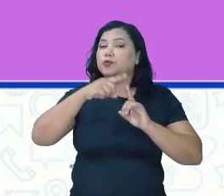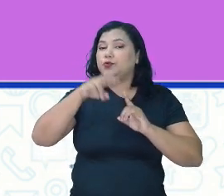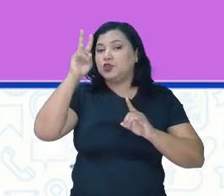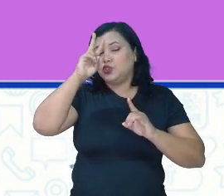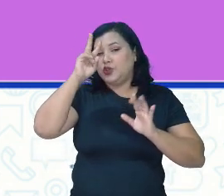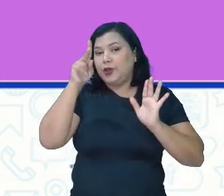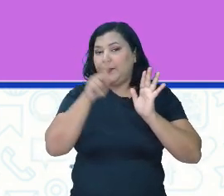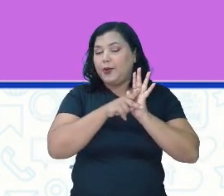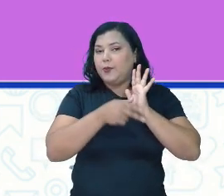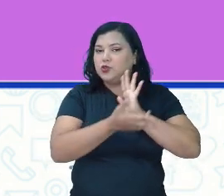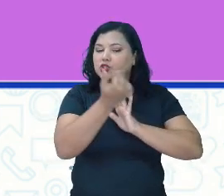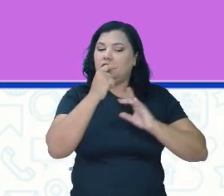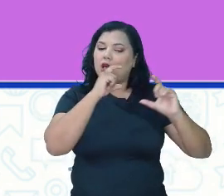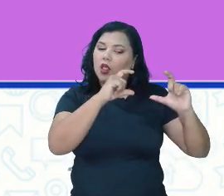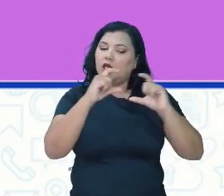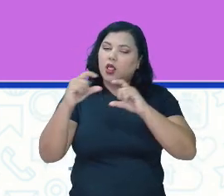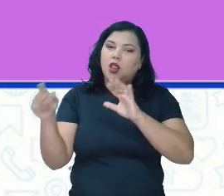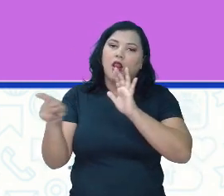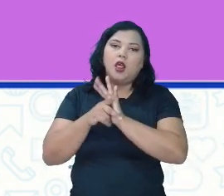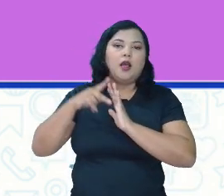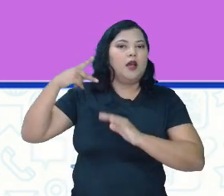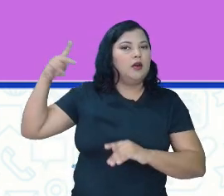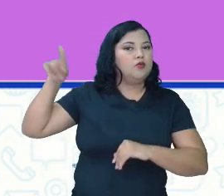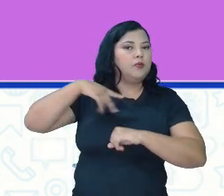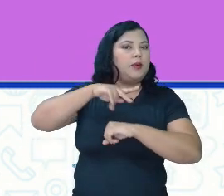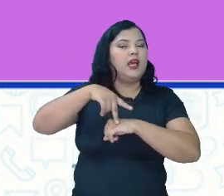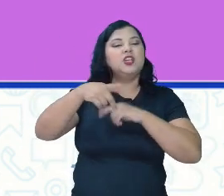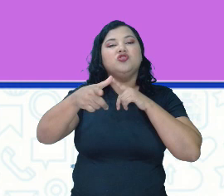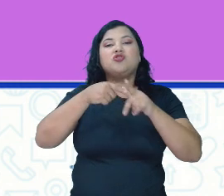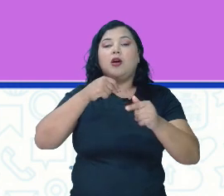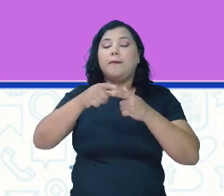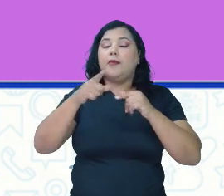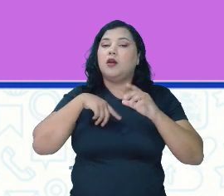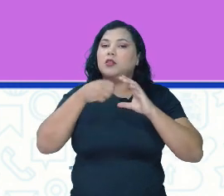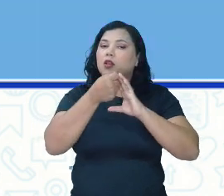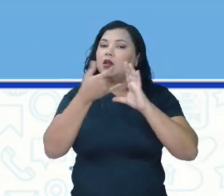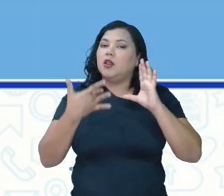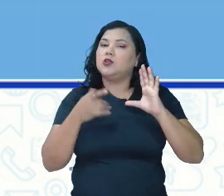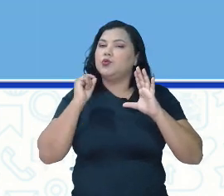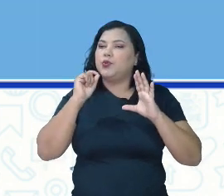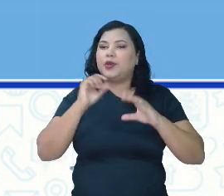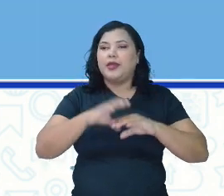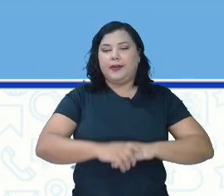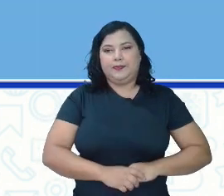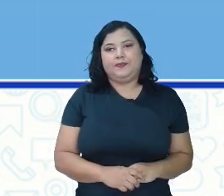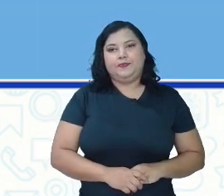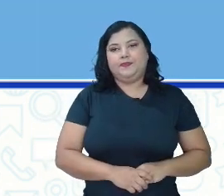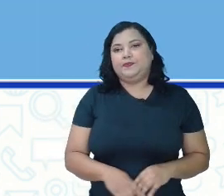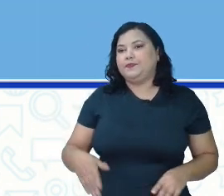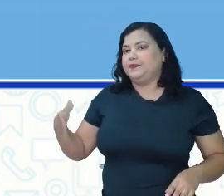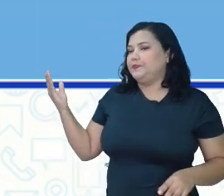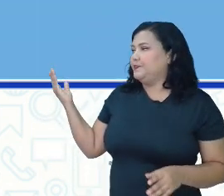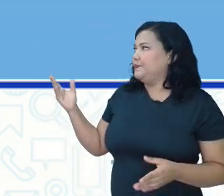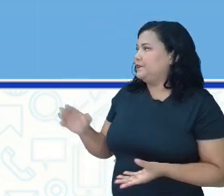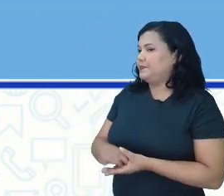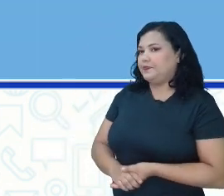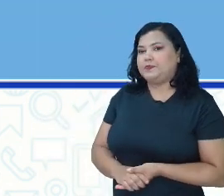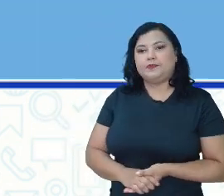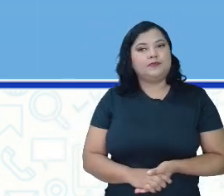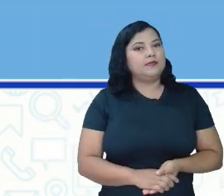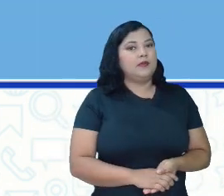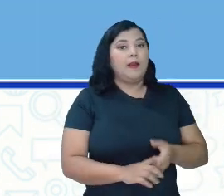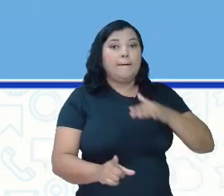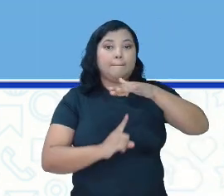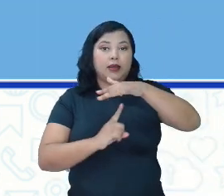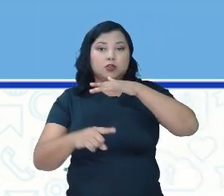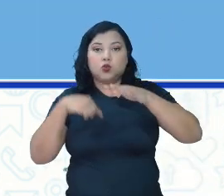do Japão, e tem como características básicas, vamos ver as características,